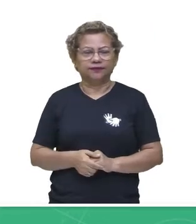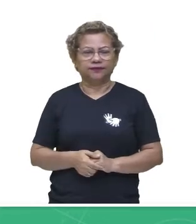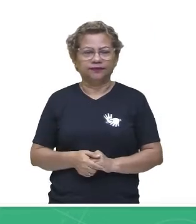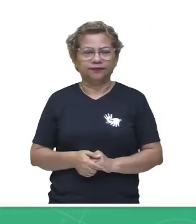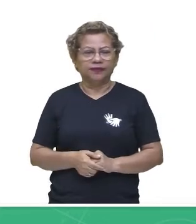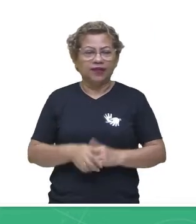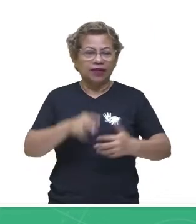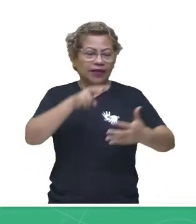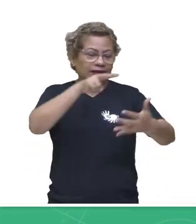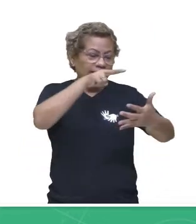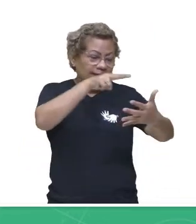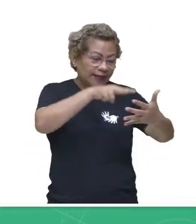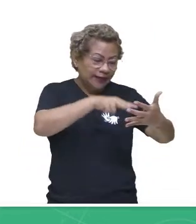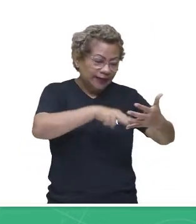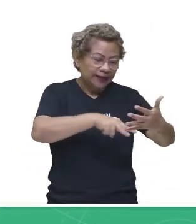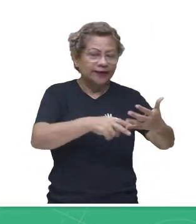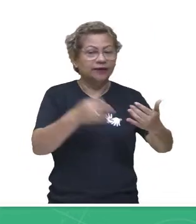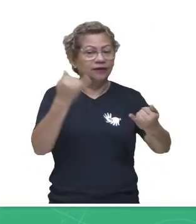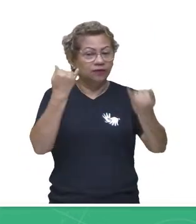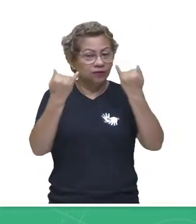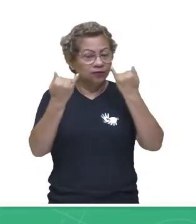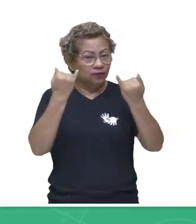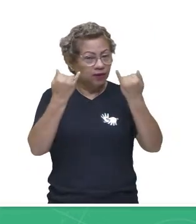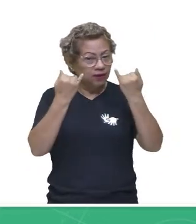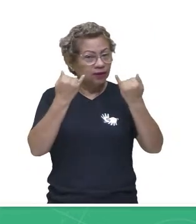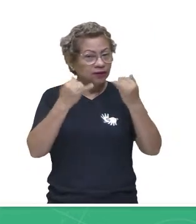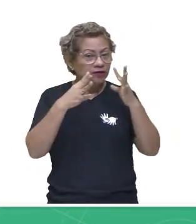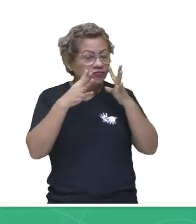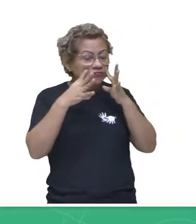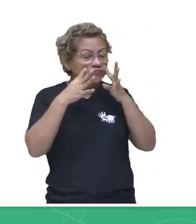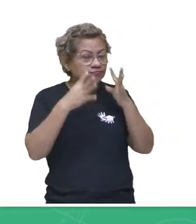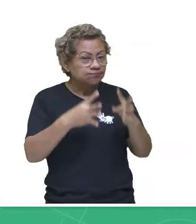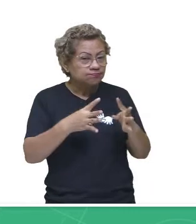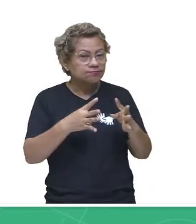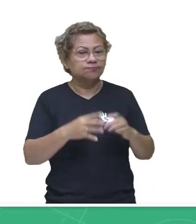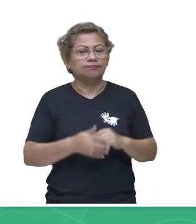com atenção o texto abaixo. O texto é o seguinte: